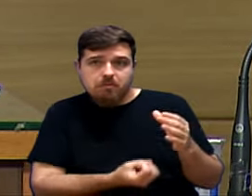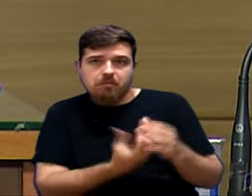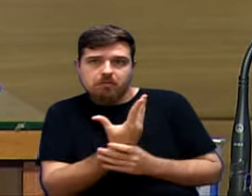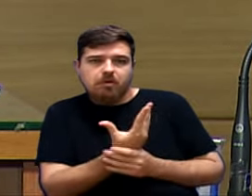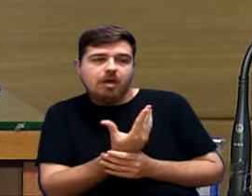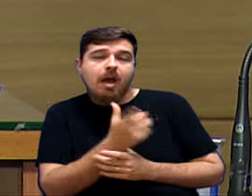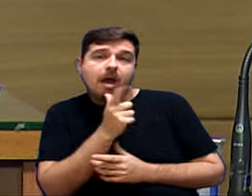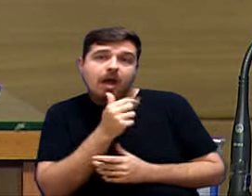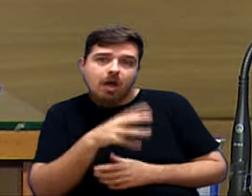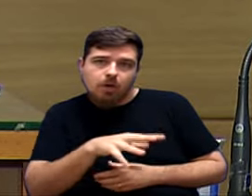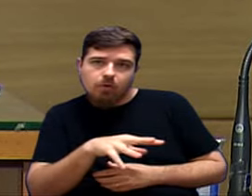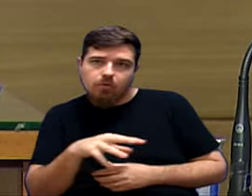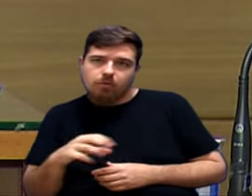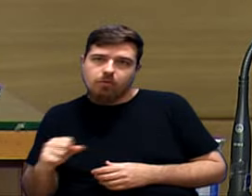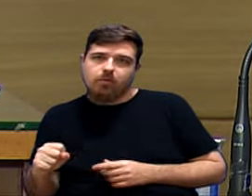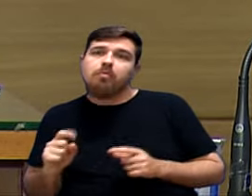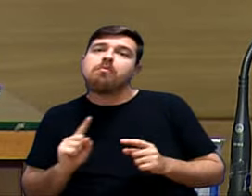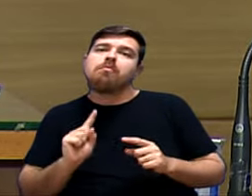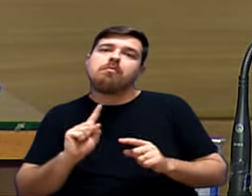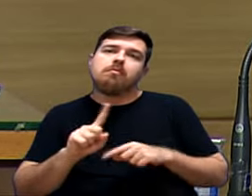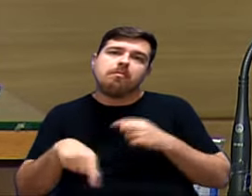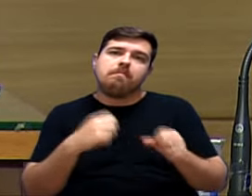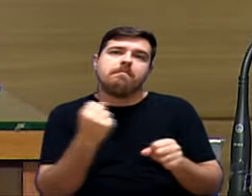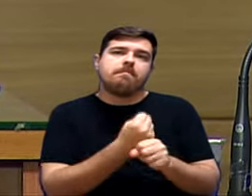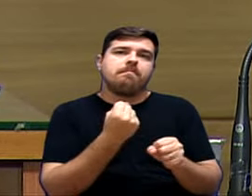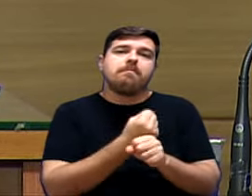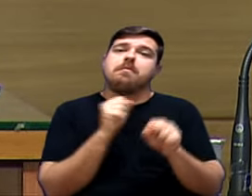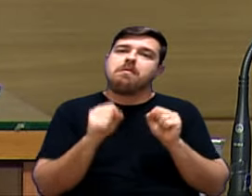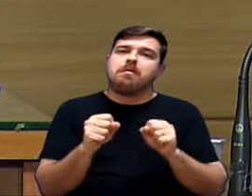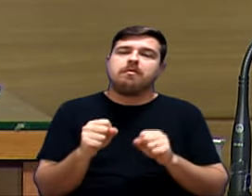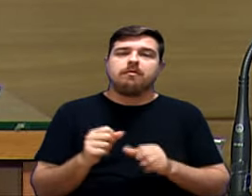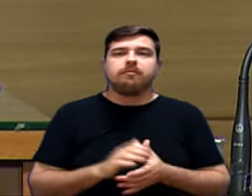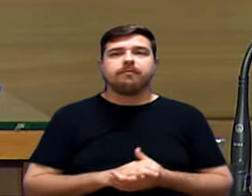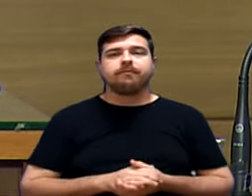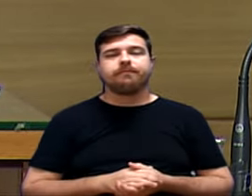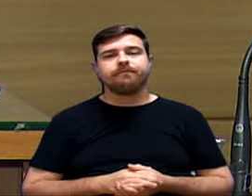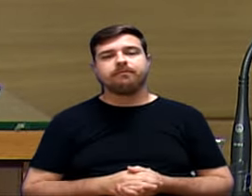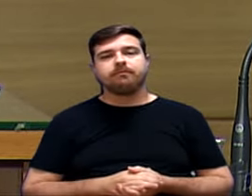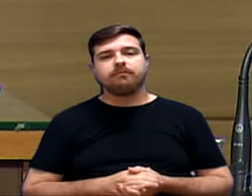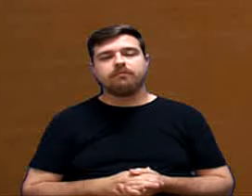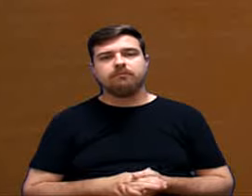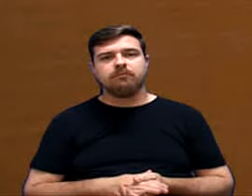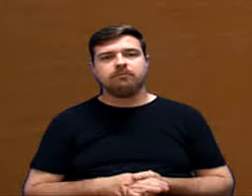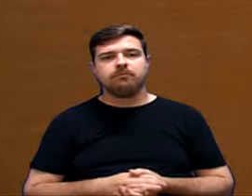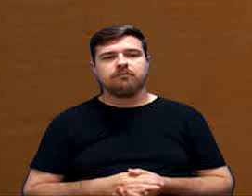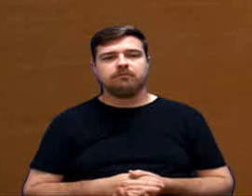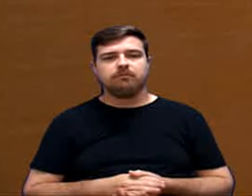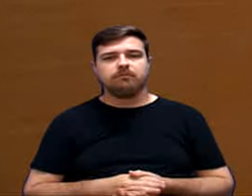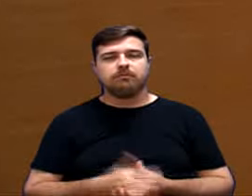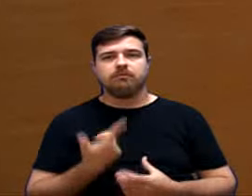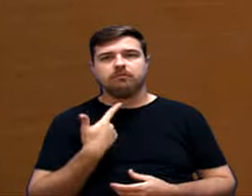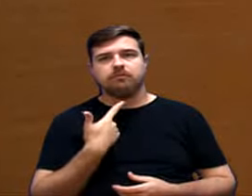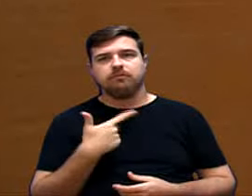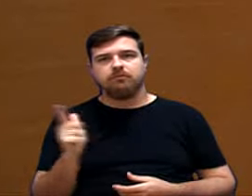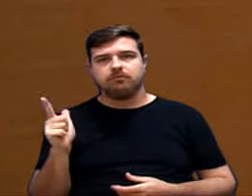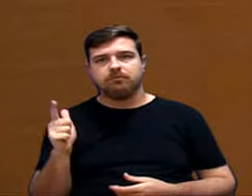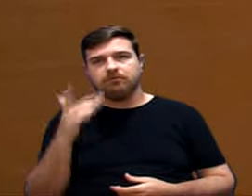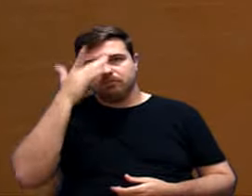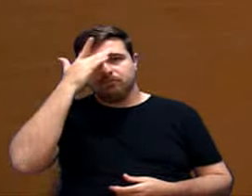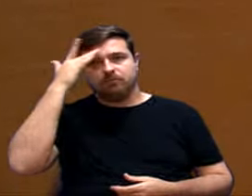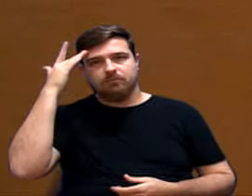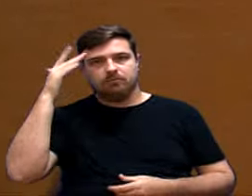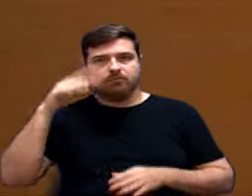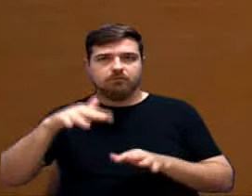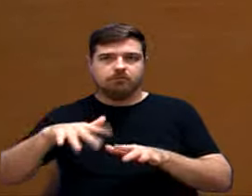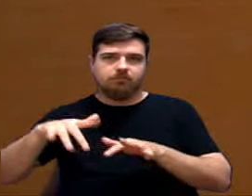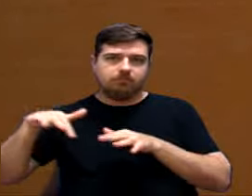eh implantar essa solução para posteriormente ter empreendimento próximo escrito lá de fora